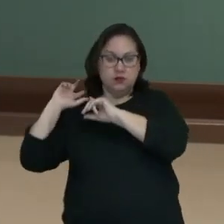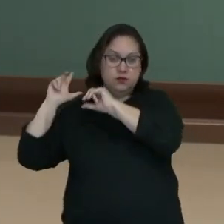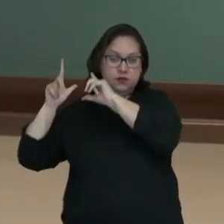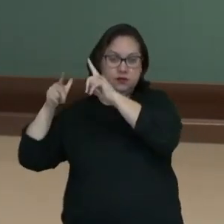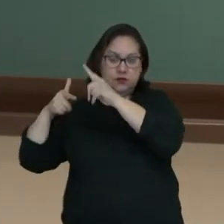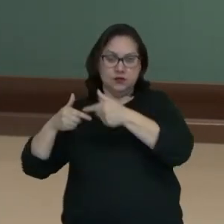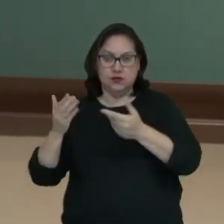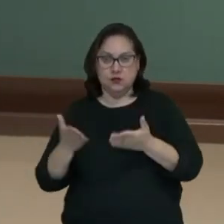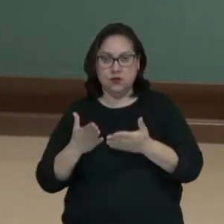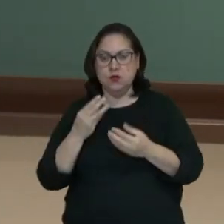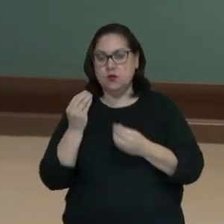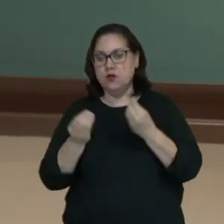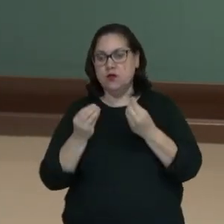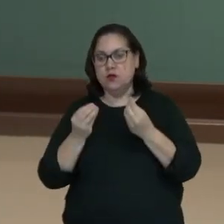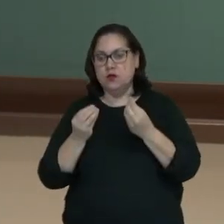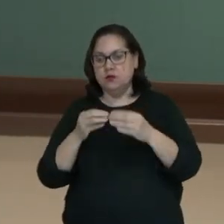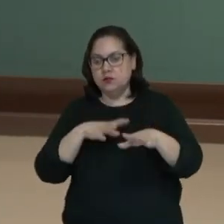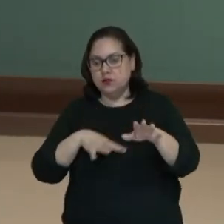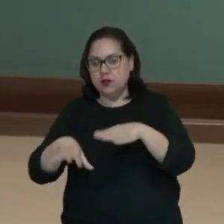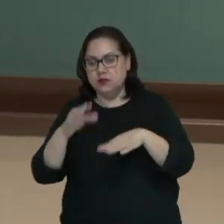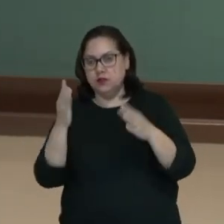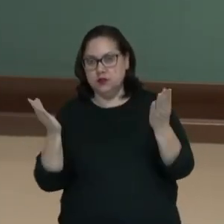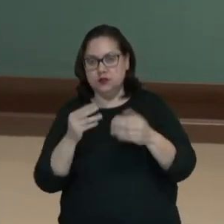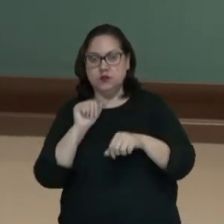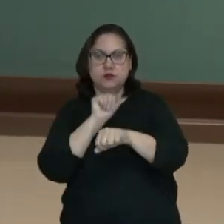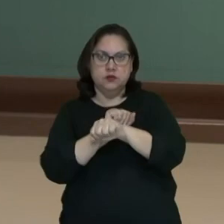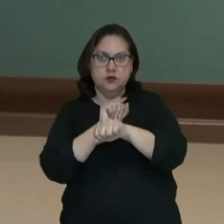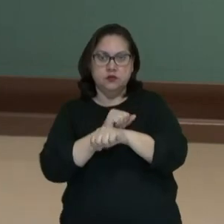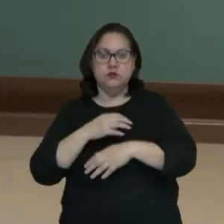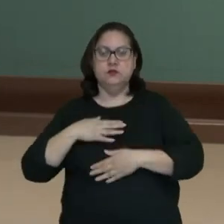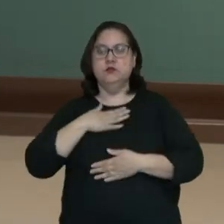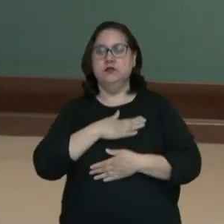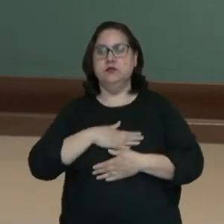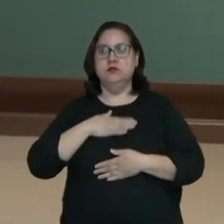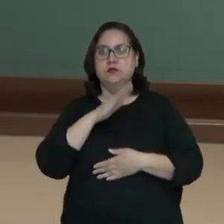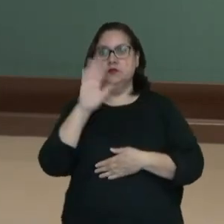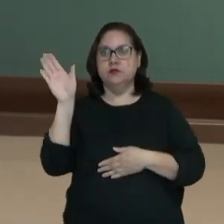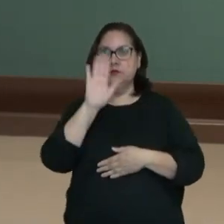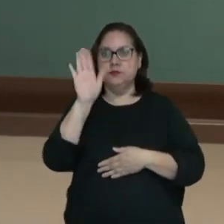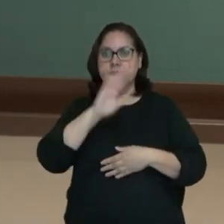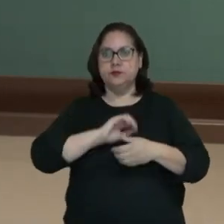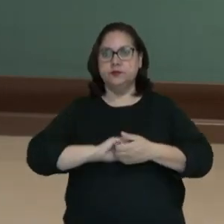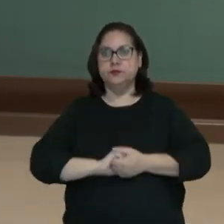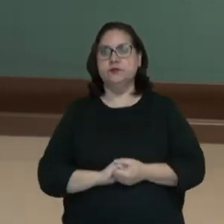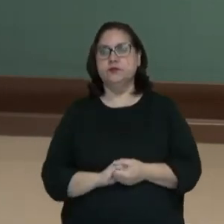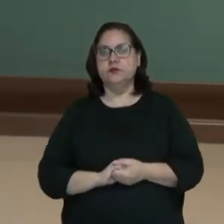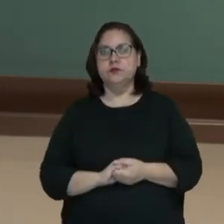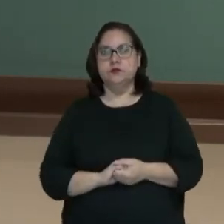passado, mas como ela é organizada hoje. Eu espero que vocês tenham gostado e até breve!